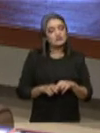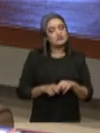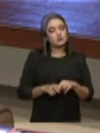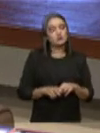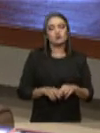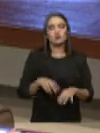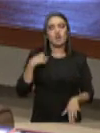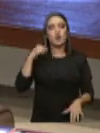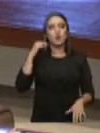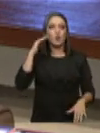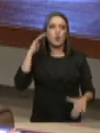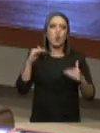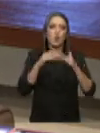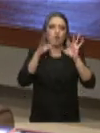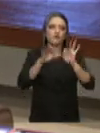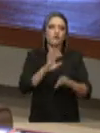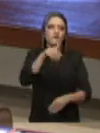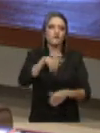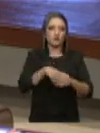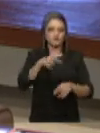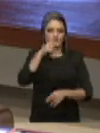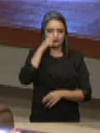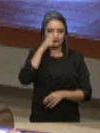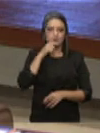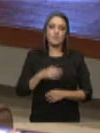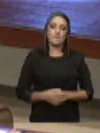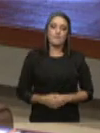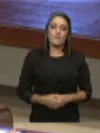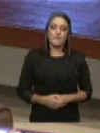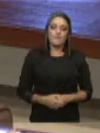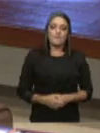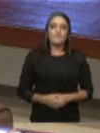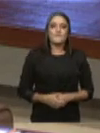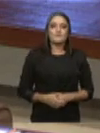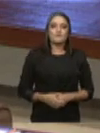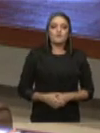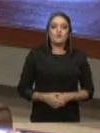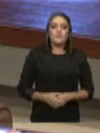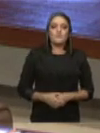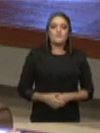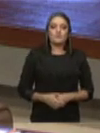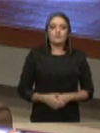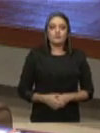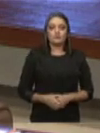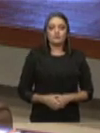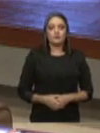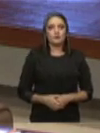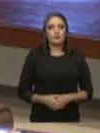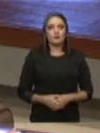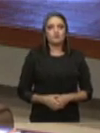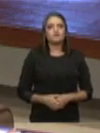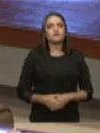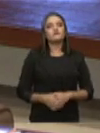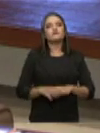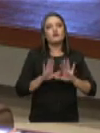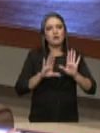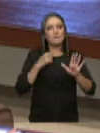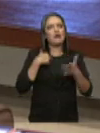ministro Edson Fachin. Por outro lado, eu colhi aqui rapidamente uma boa